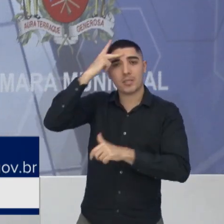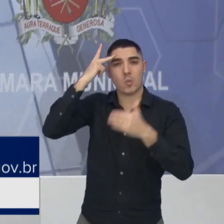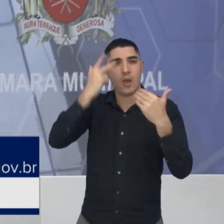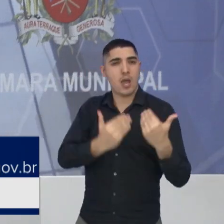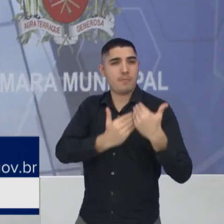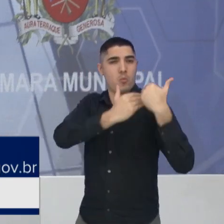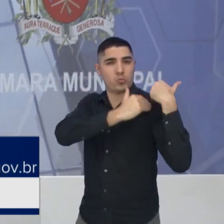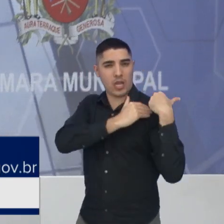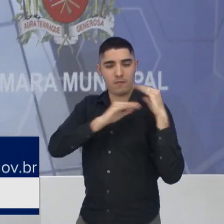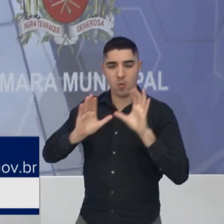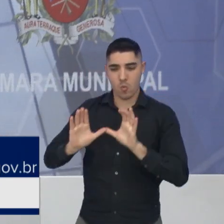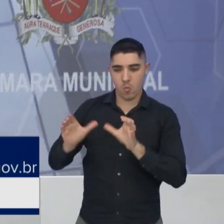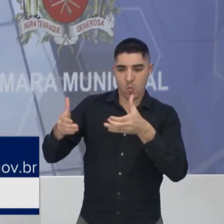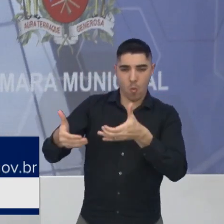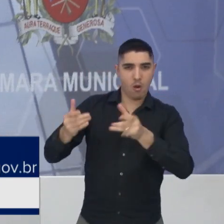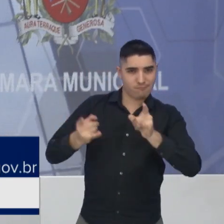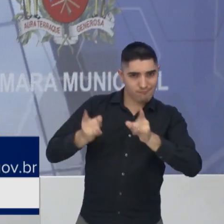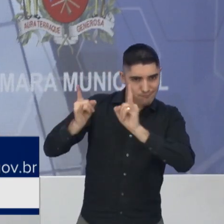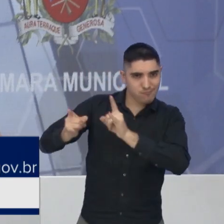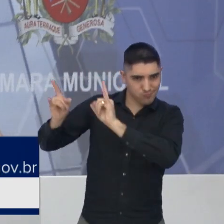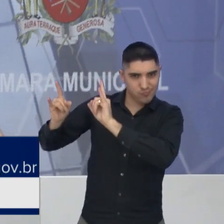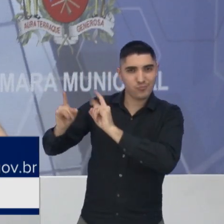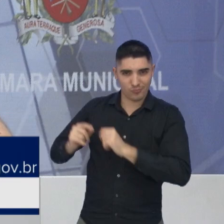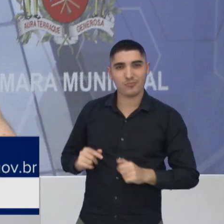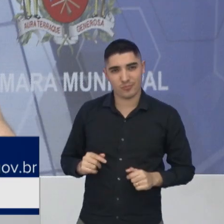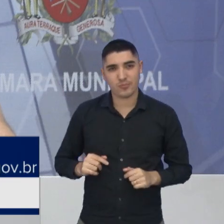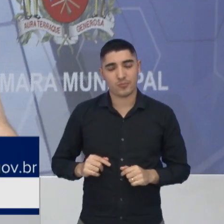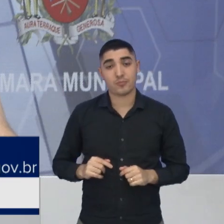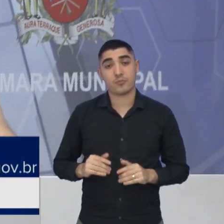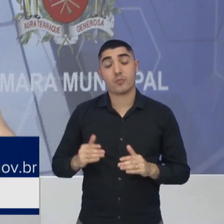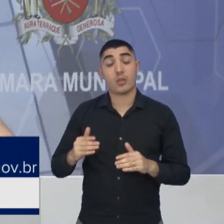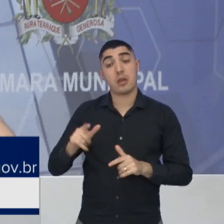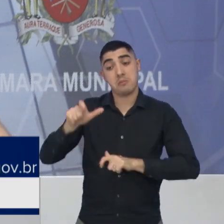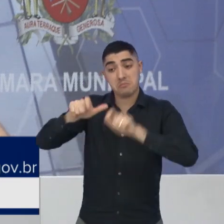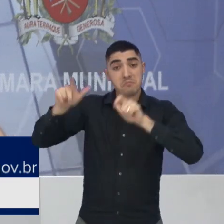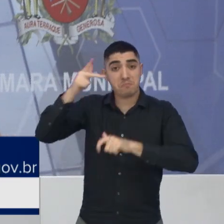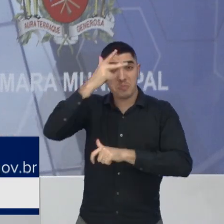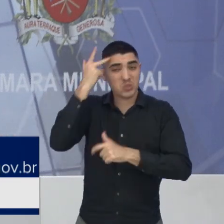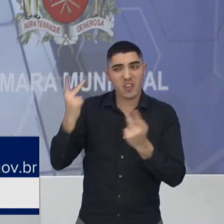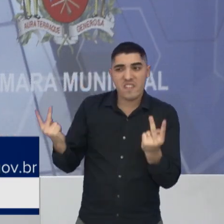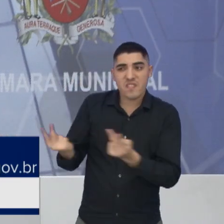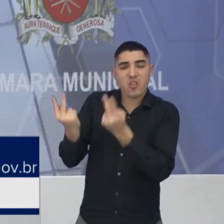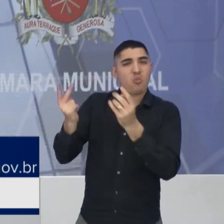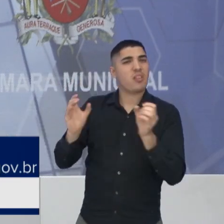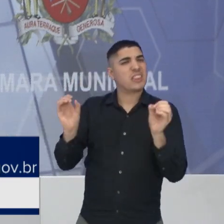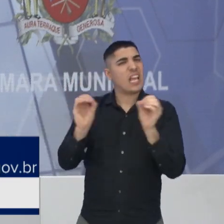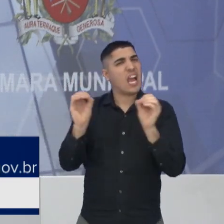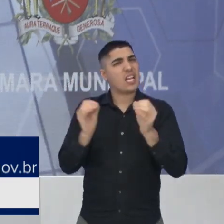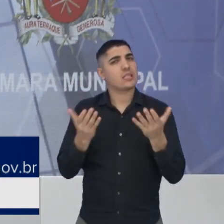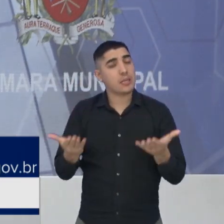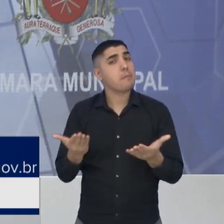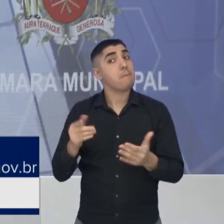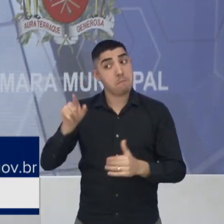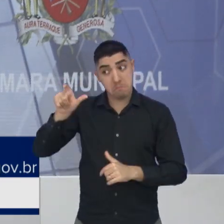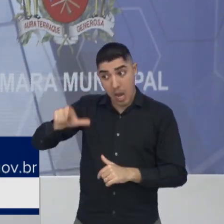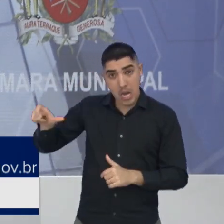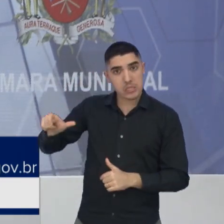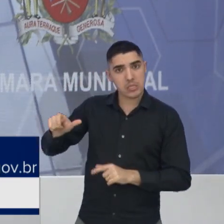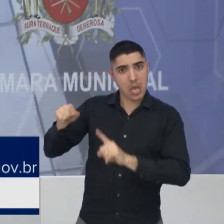extremamente importante, uma profissão que poucas pessoas valorizam, mas que faz tanto